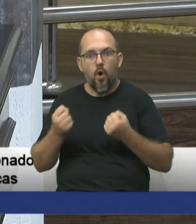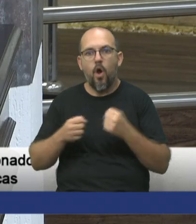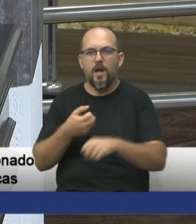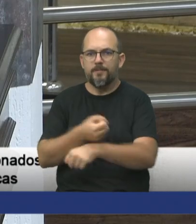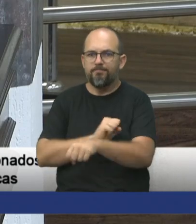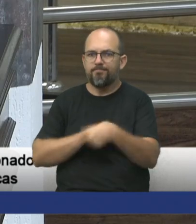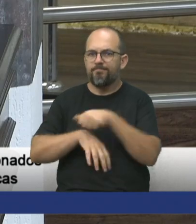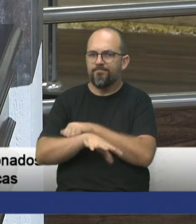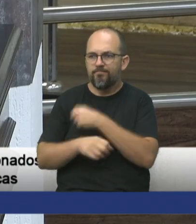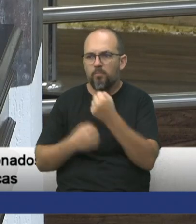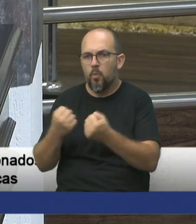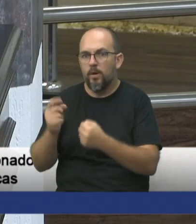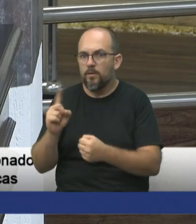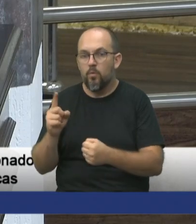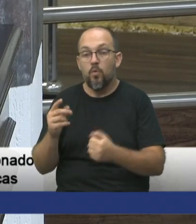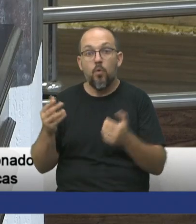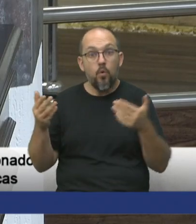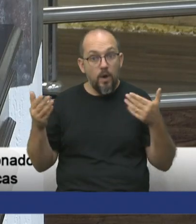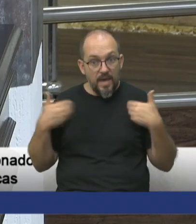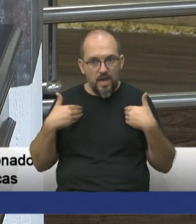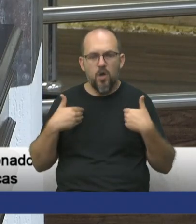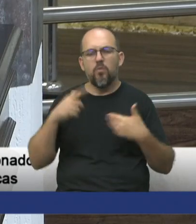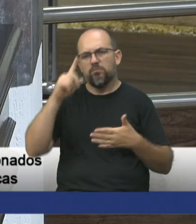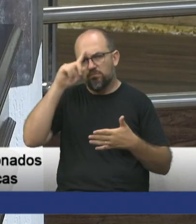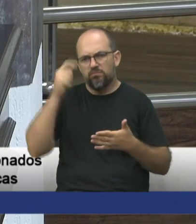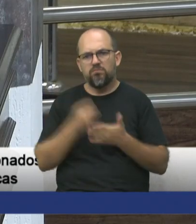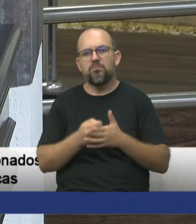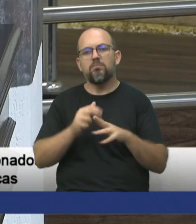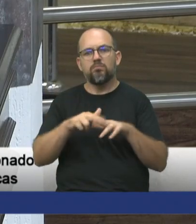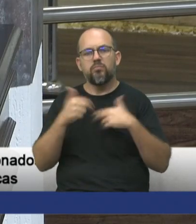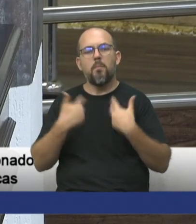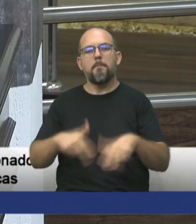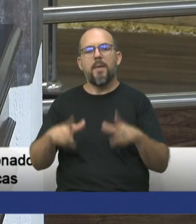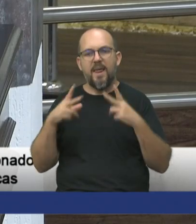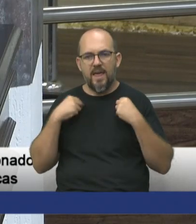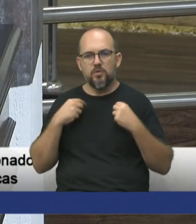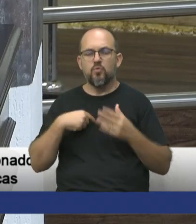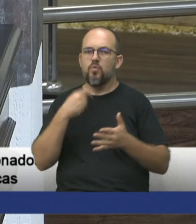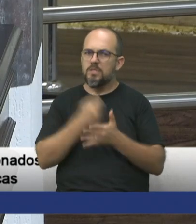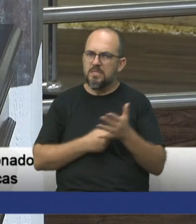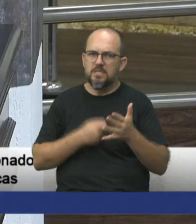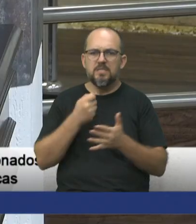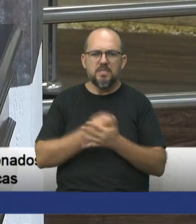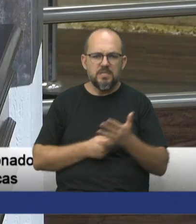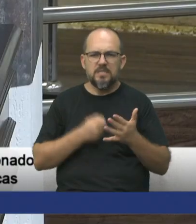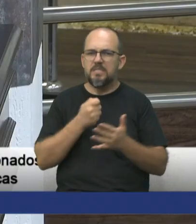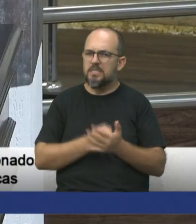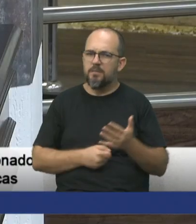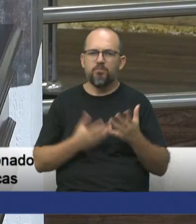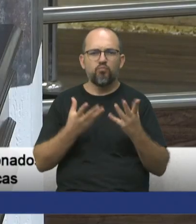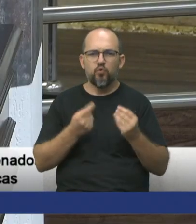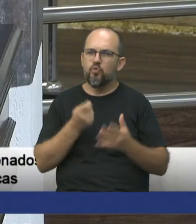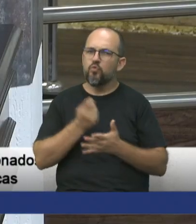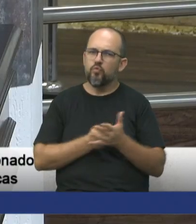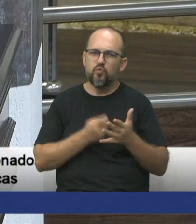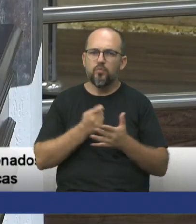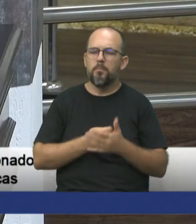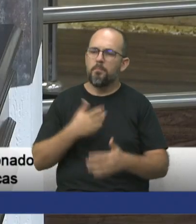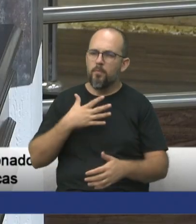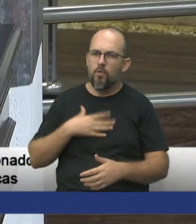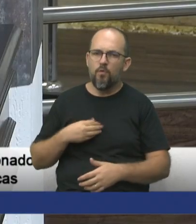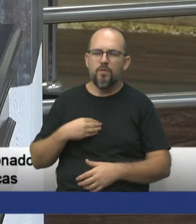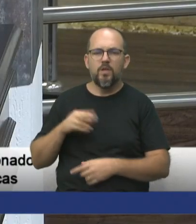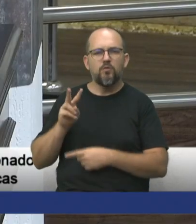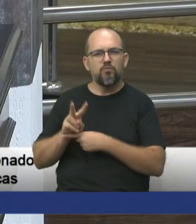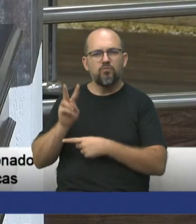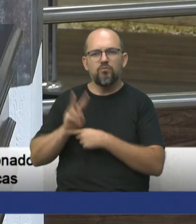faz. Então, tudo que eu sou hoje, eu fiz por merecer. Eu batalhei muito, muito. Criei meu filho dentro de uma